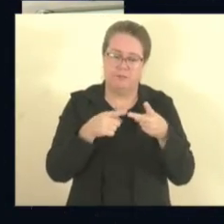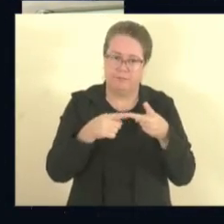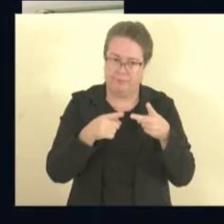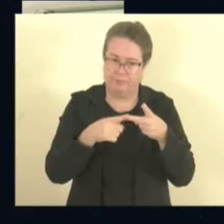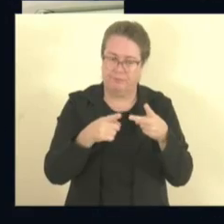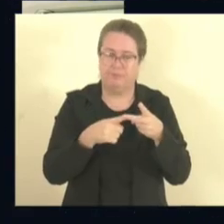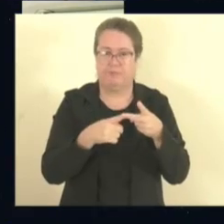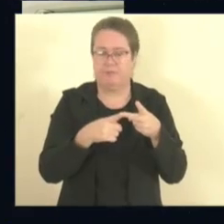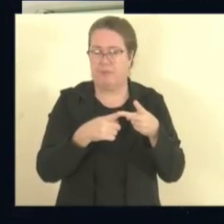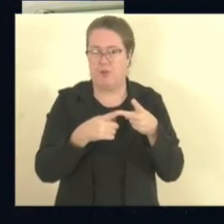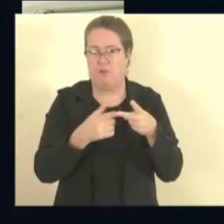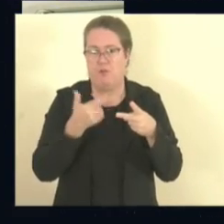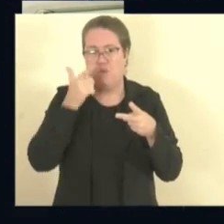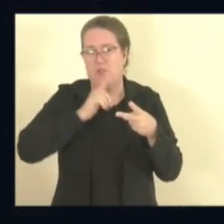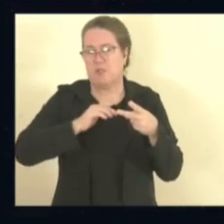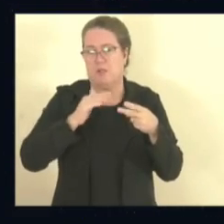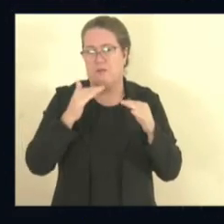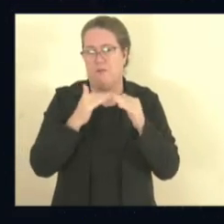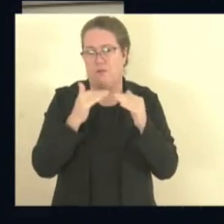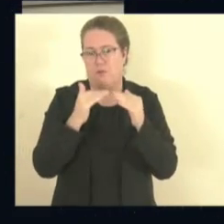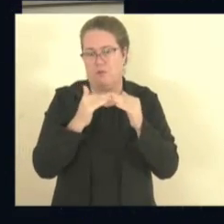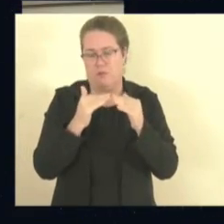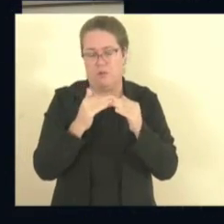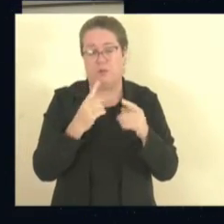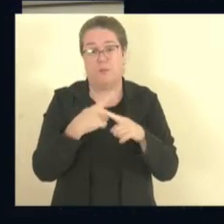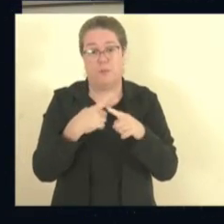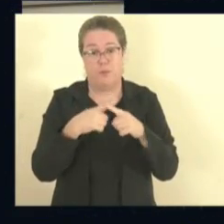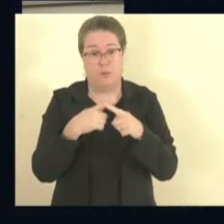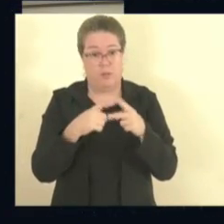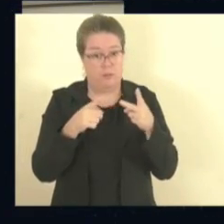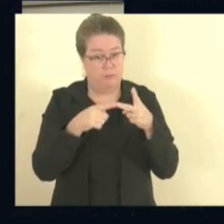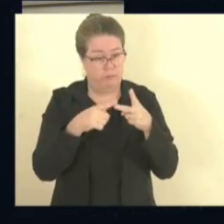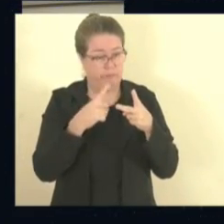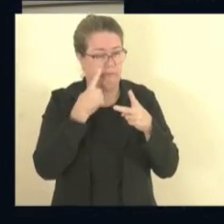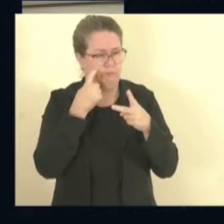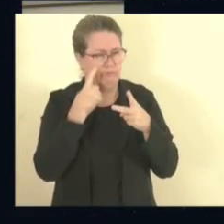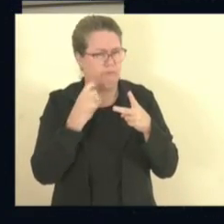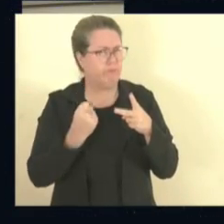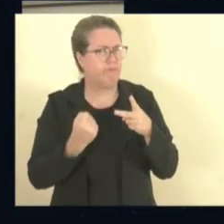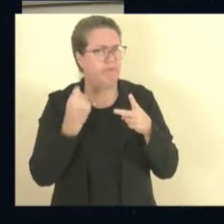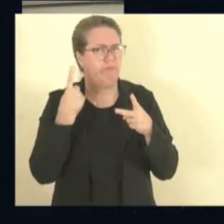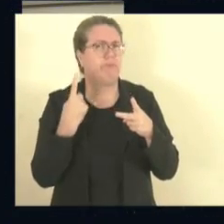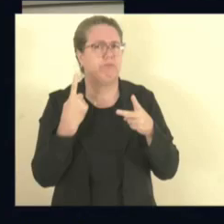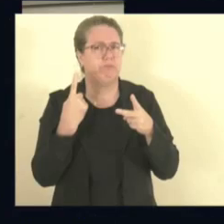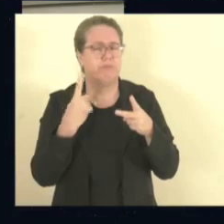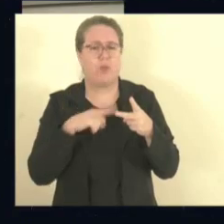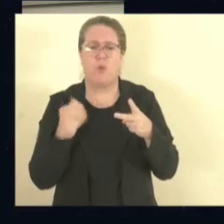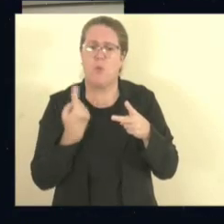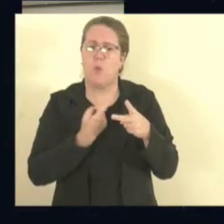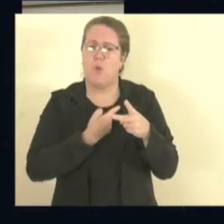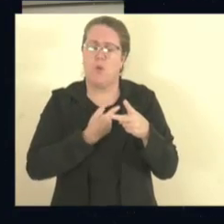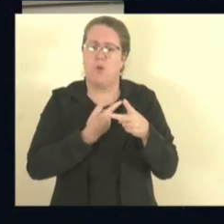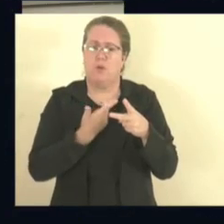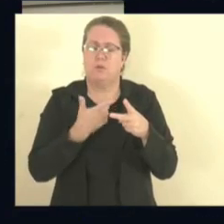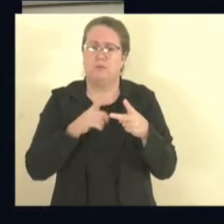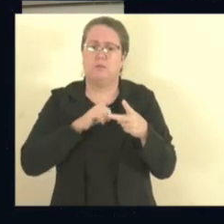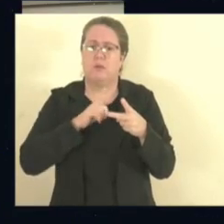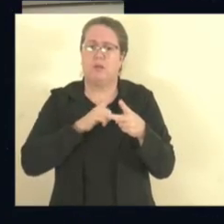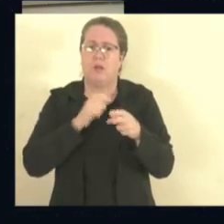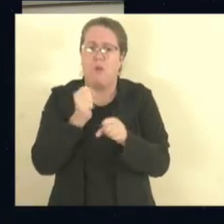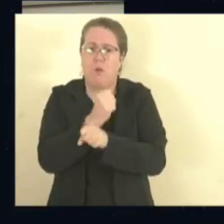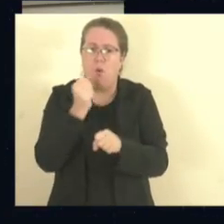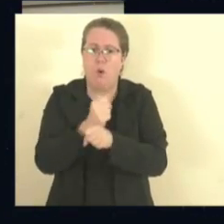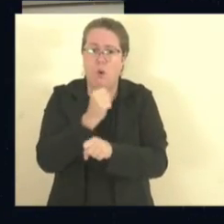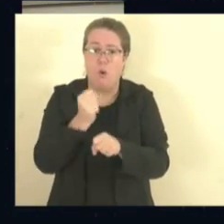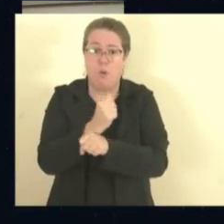fatos eu vou votar contrário. O outro fato é que me causa estranheza. Nós não temos nenhuma obra, mesmo